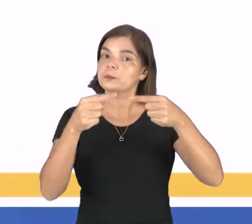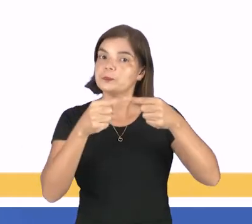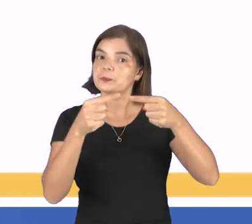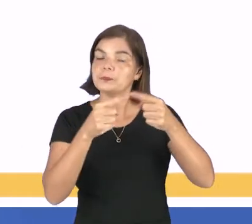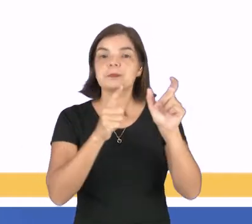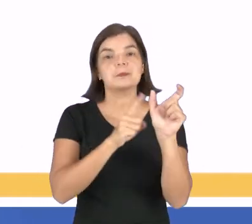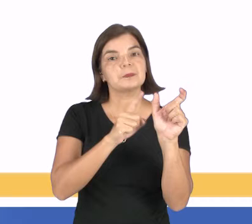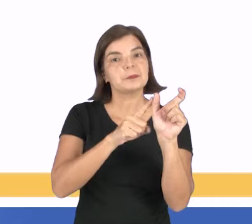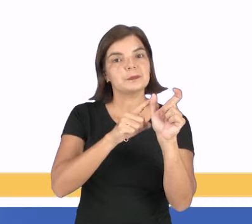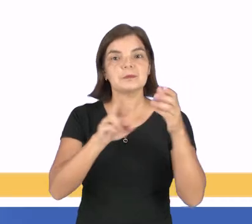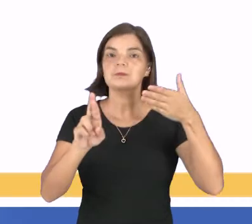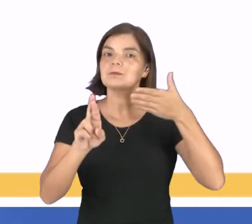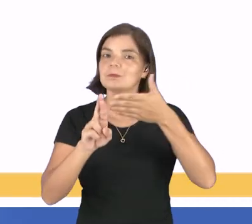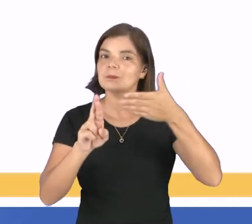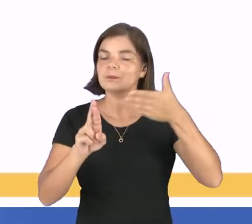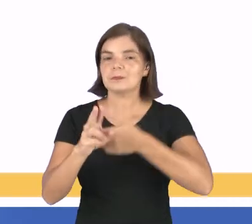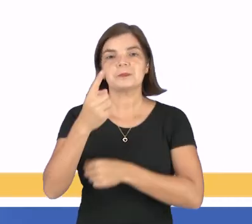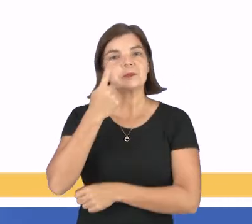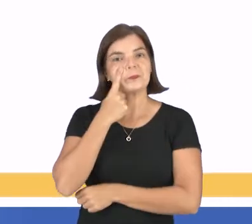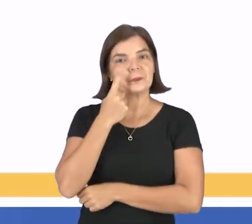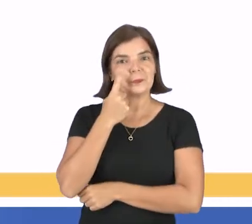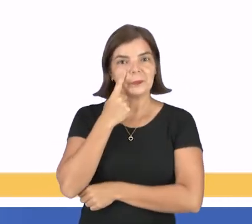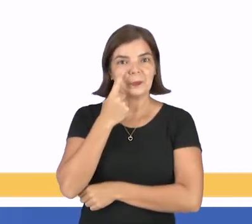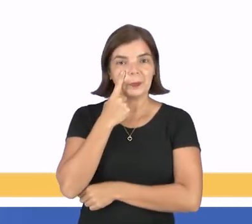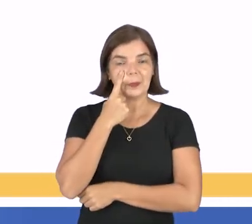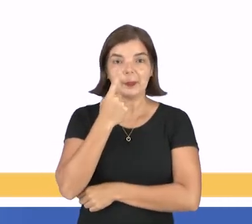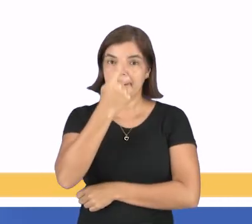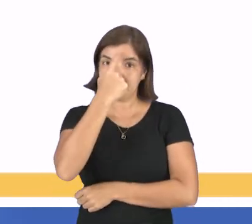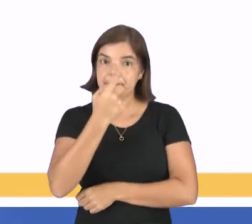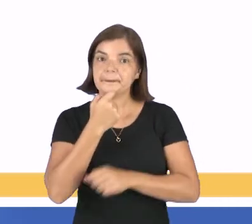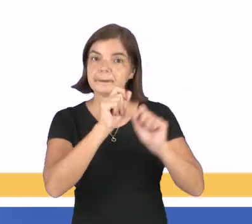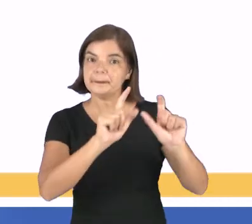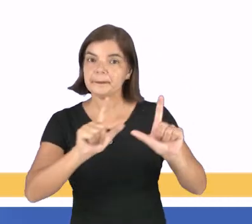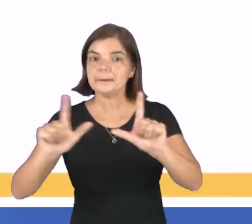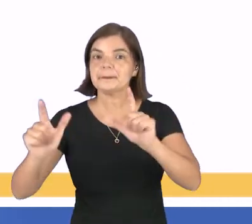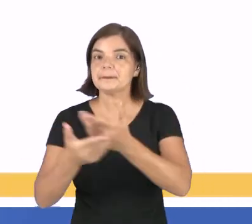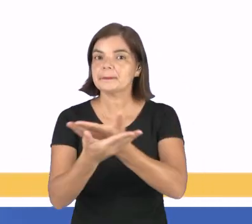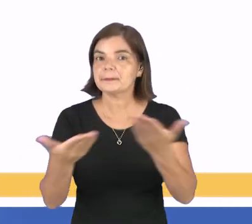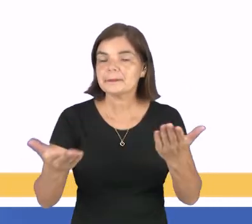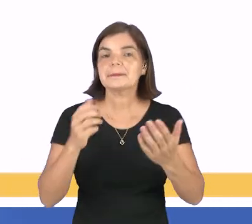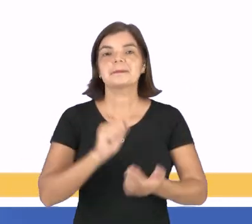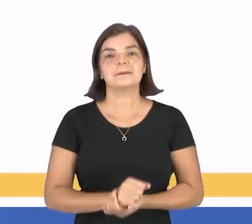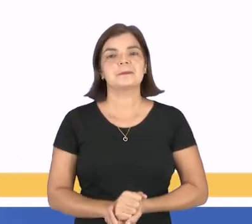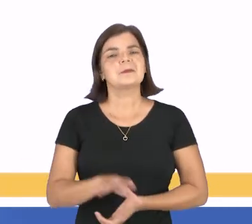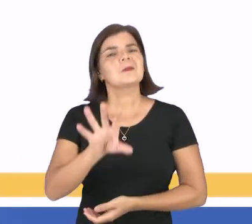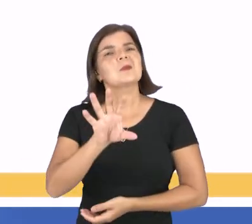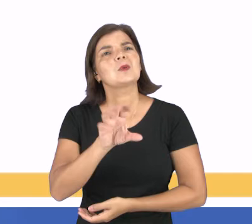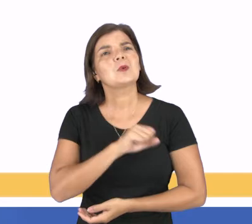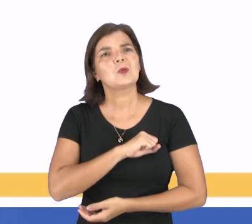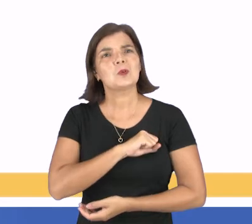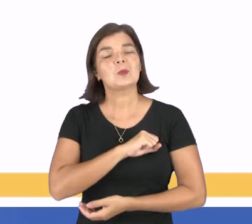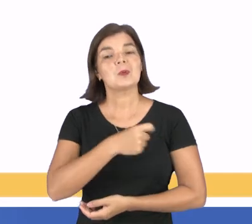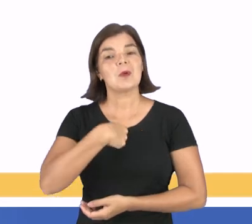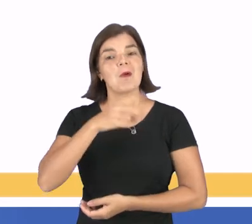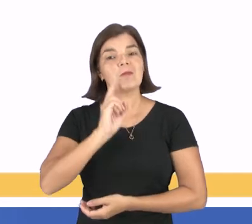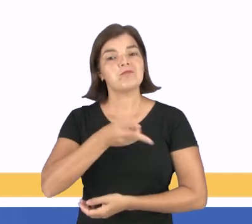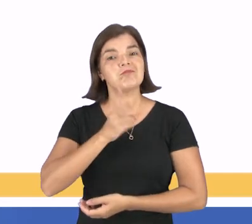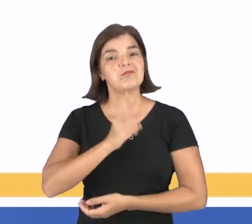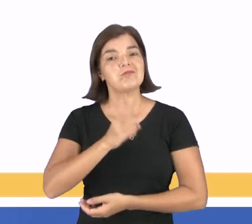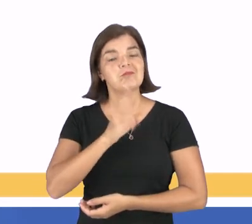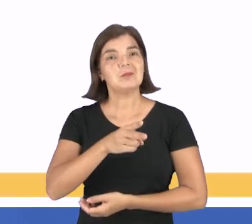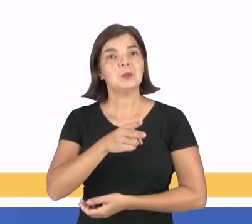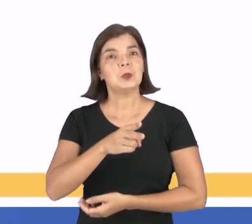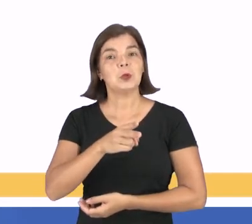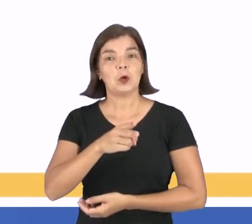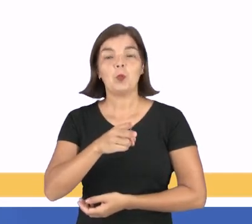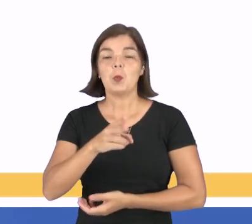termo ao qual se refere. Olha só essa imagem que aparece para vocês. Amor, eu mesmo